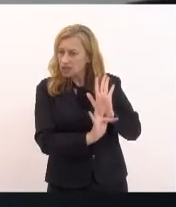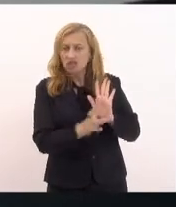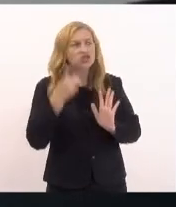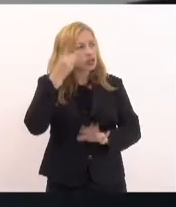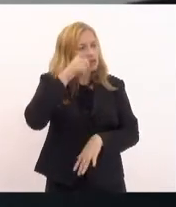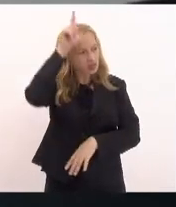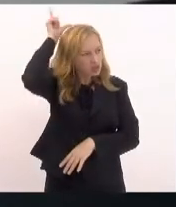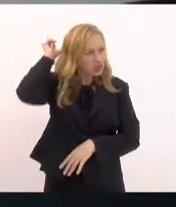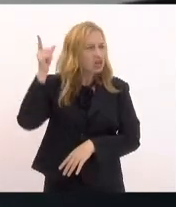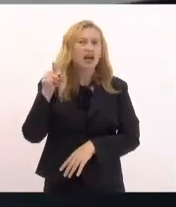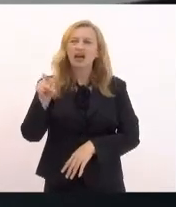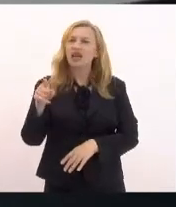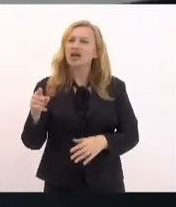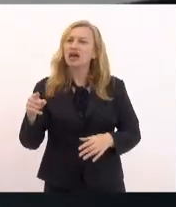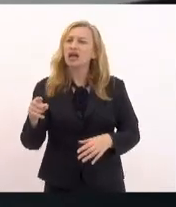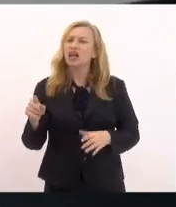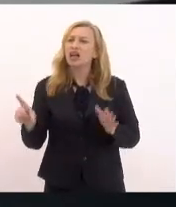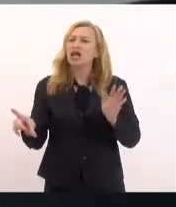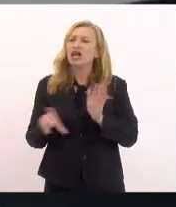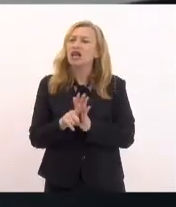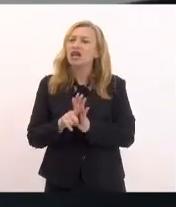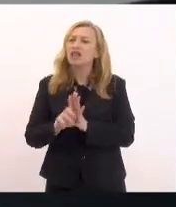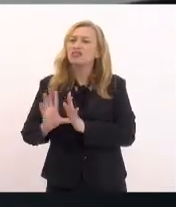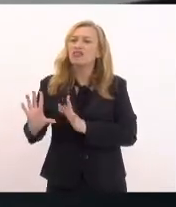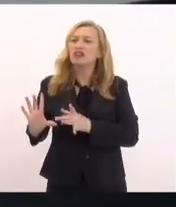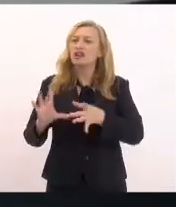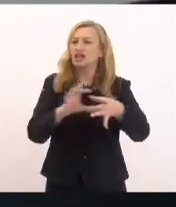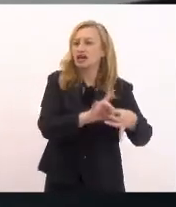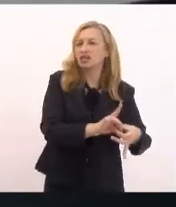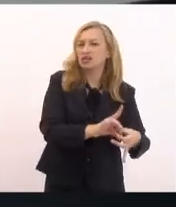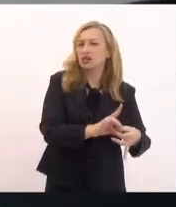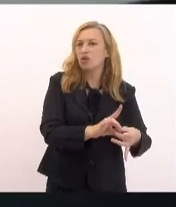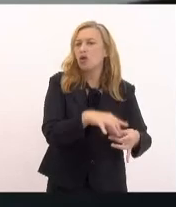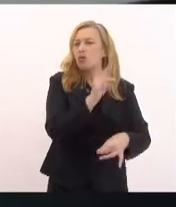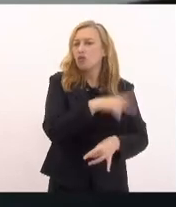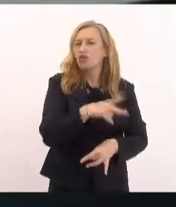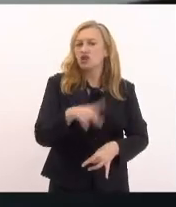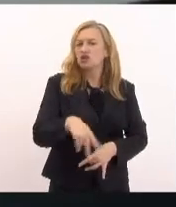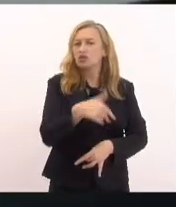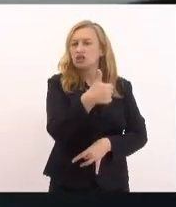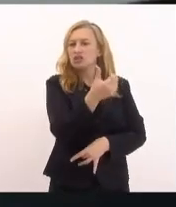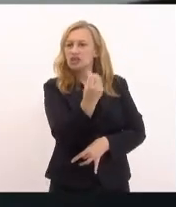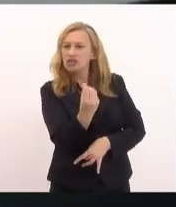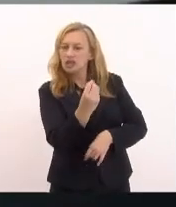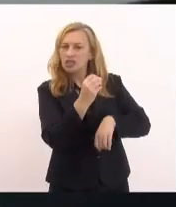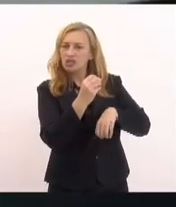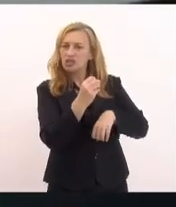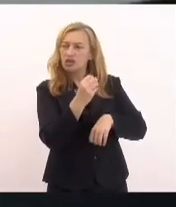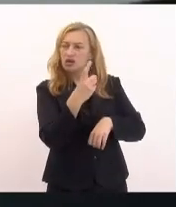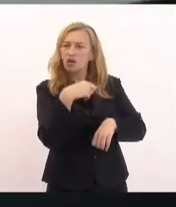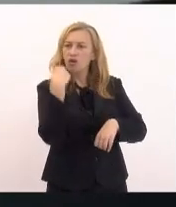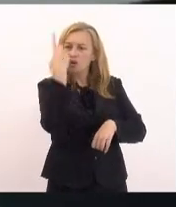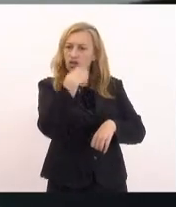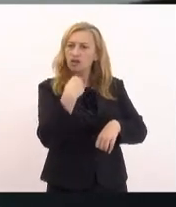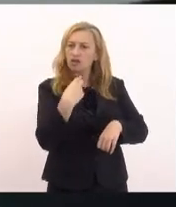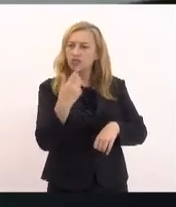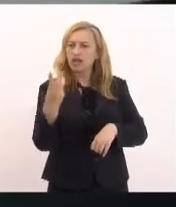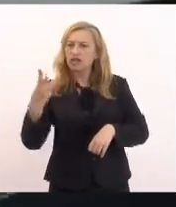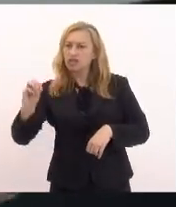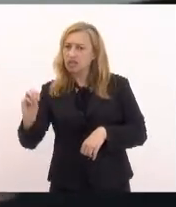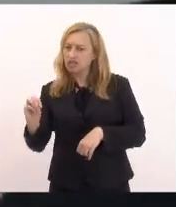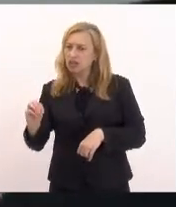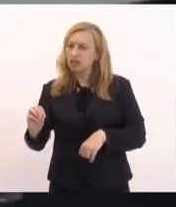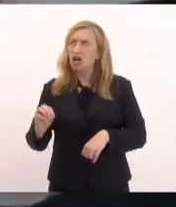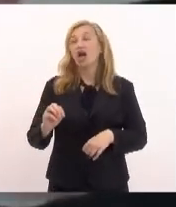aquela lei que faz a migração dos professores de 16 para 30 horas. Mensagem do Poder Executivo. Não é mensagem